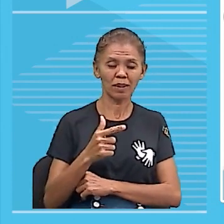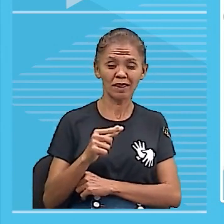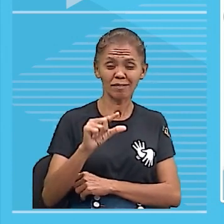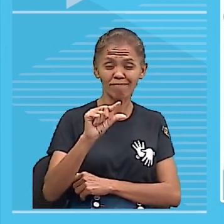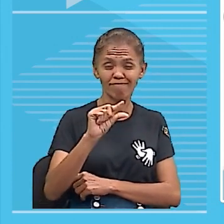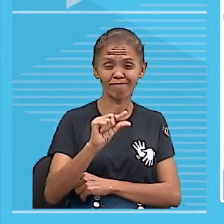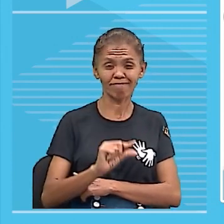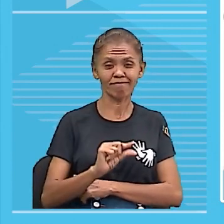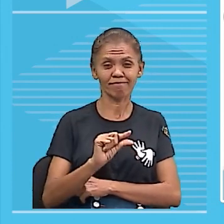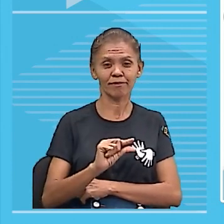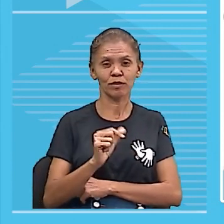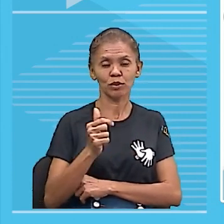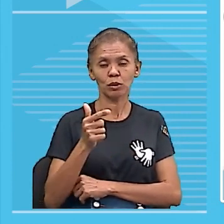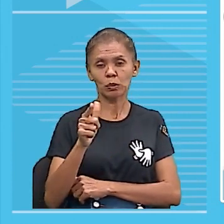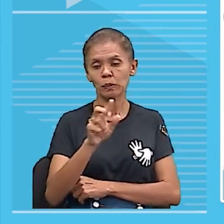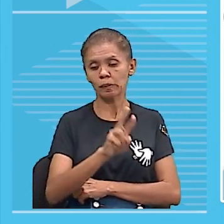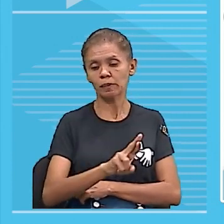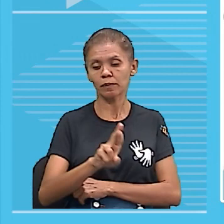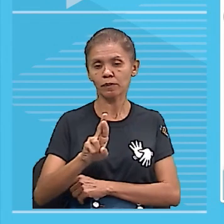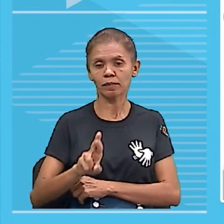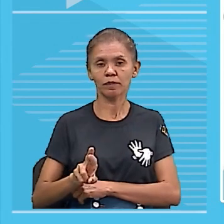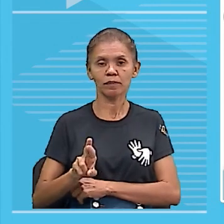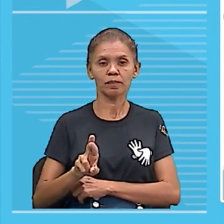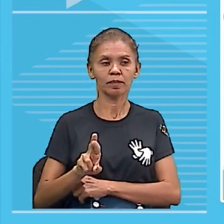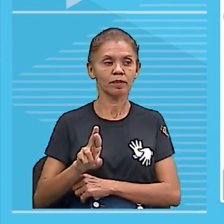menor das resistências